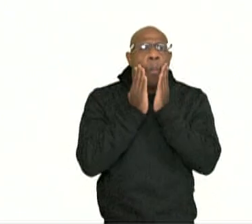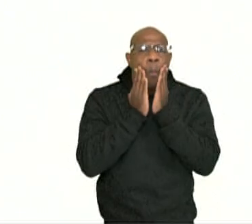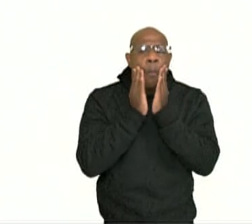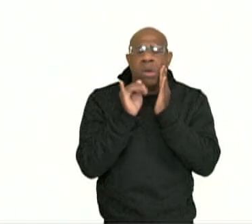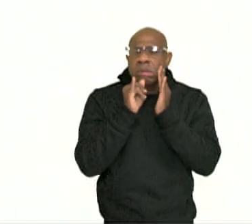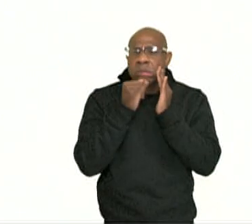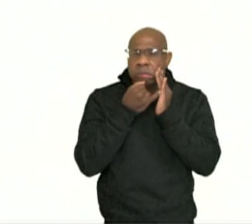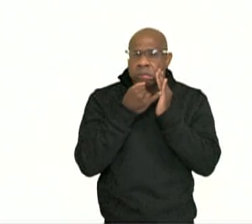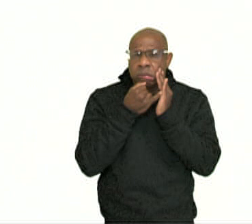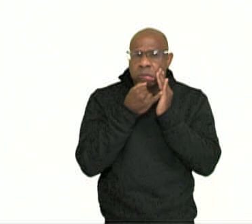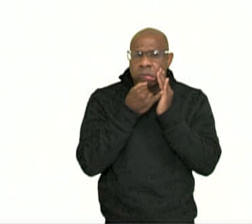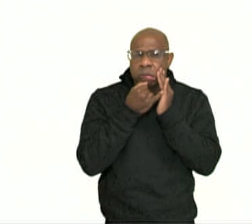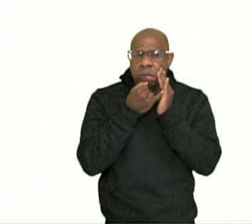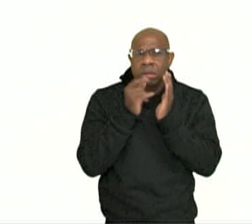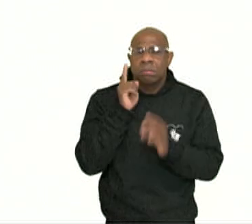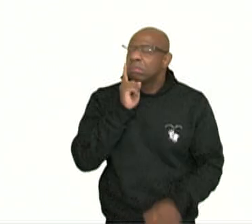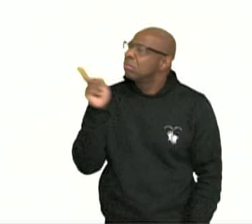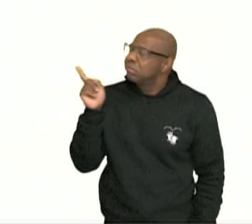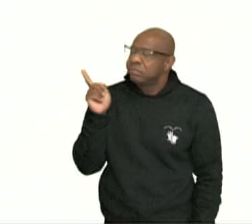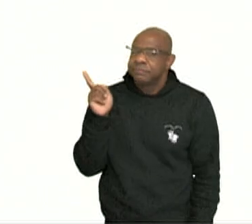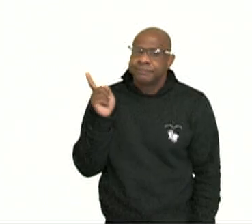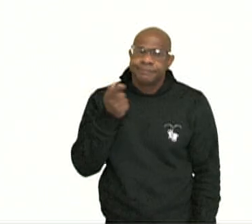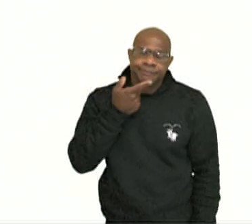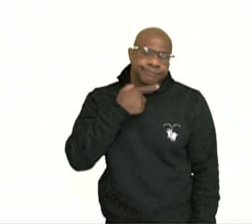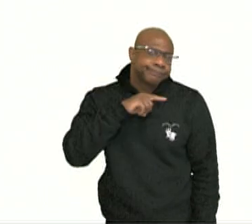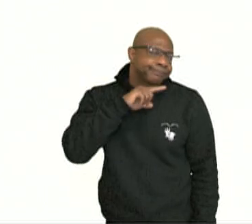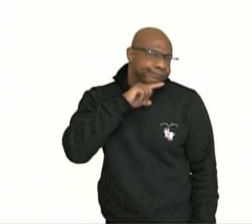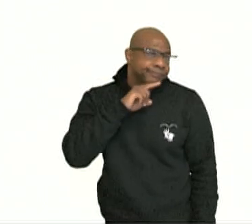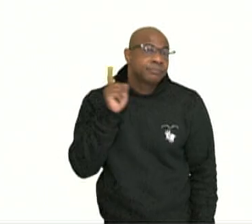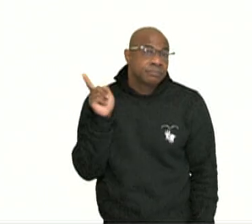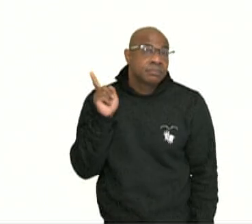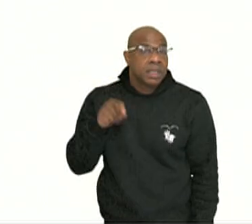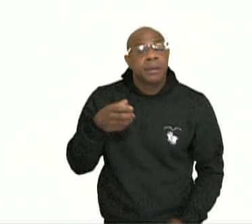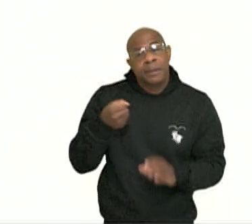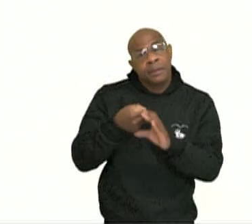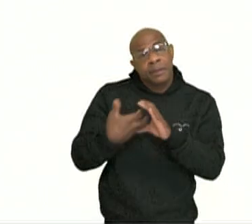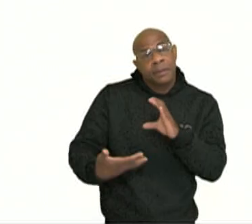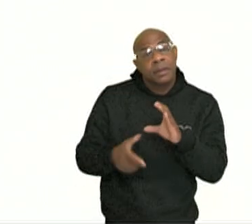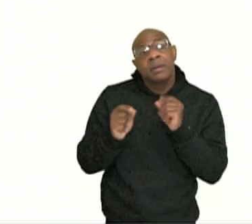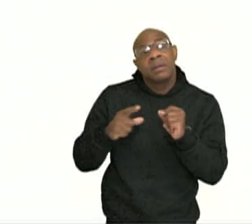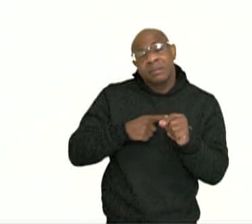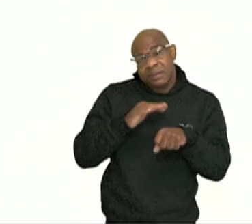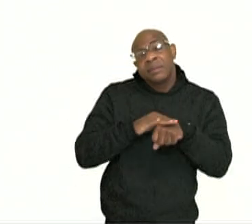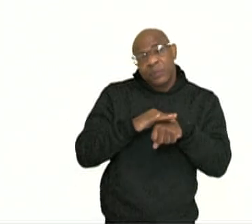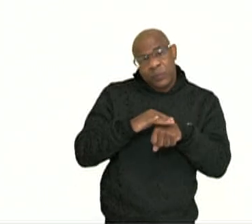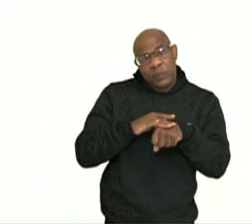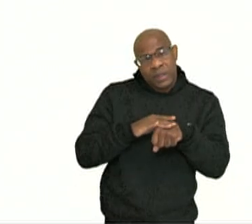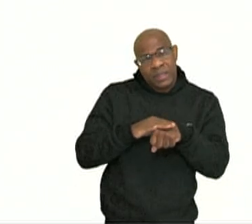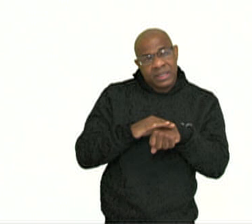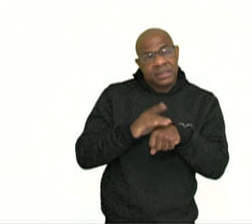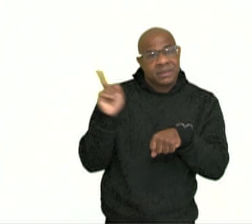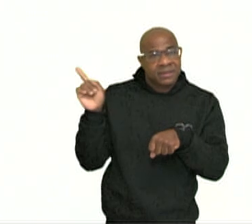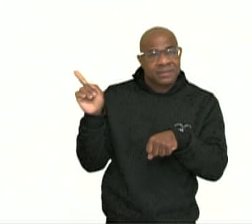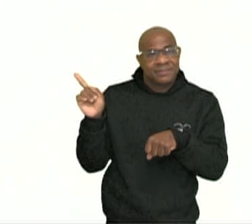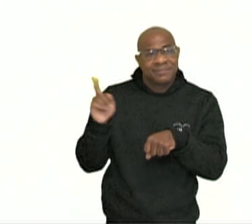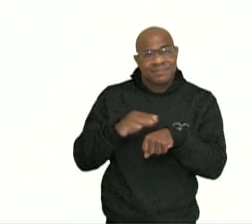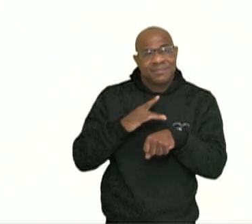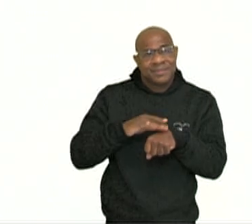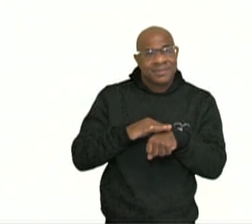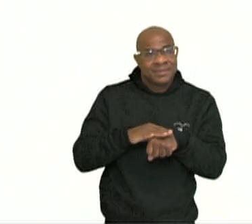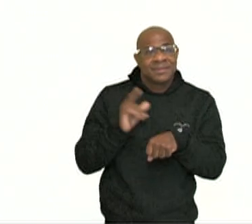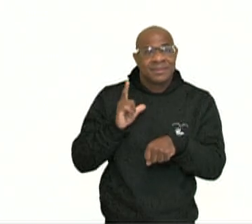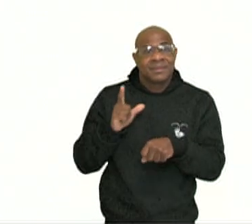Tristonho, aborrecido. Infelizmente, é uma característica de quem tem ancilostomíase, porque ela